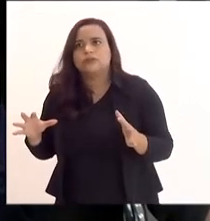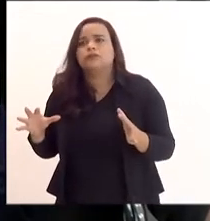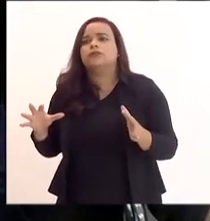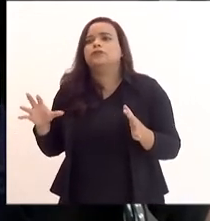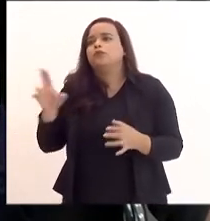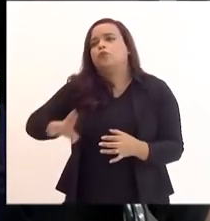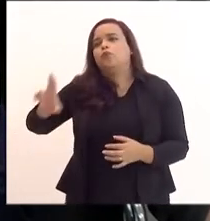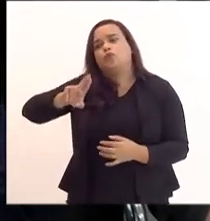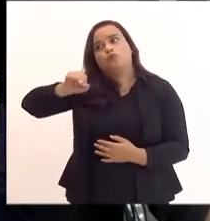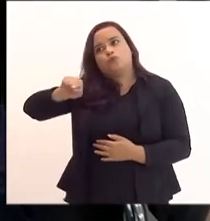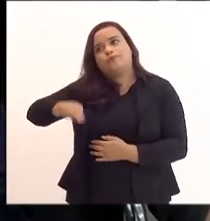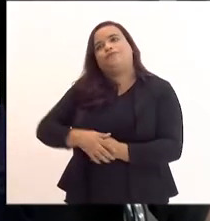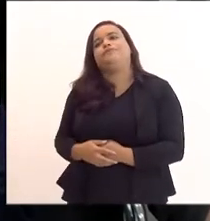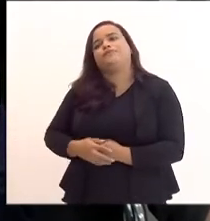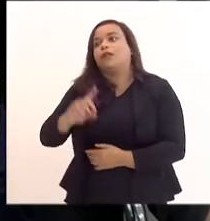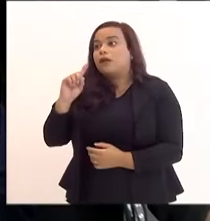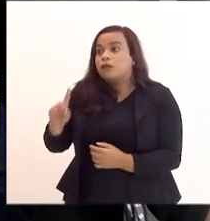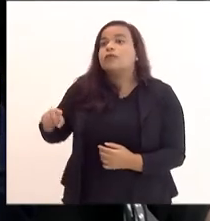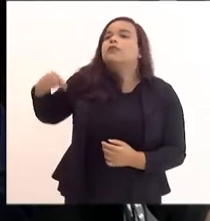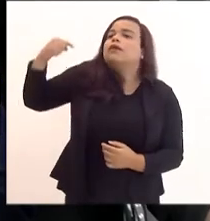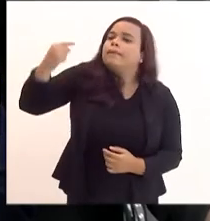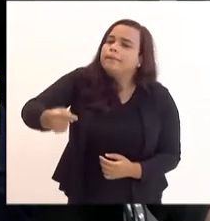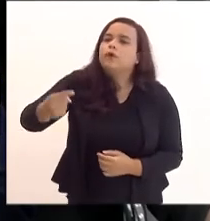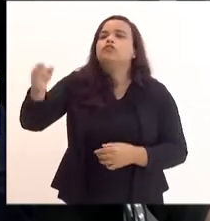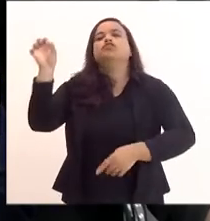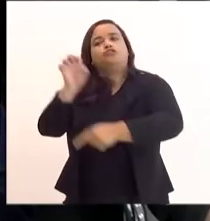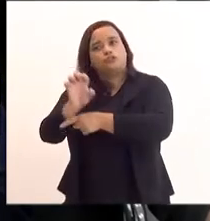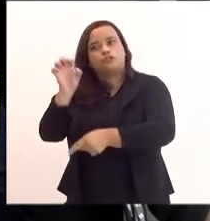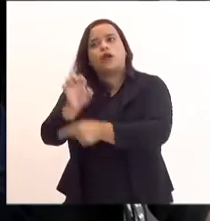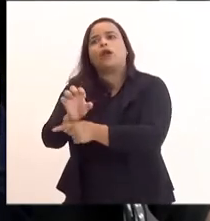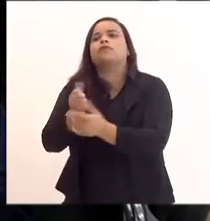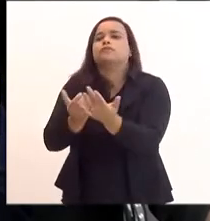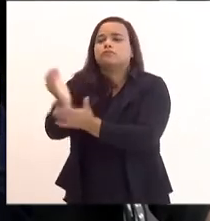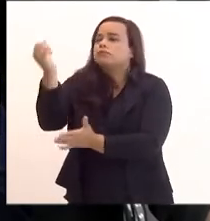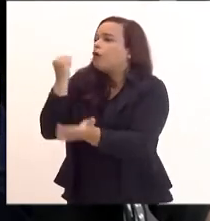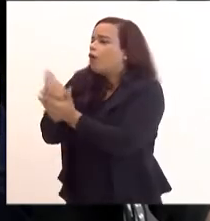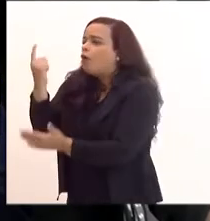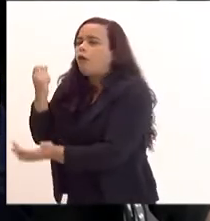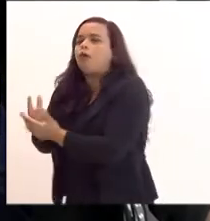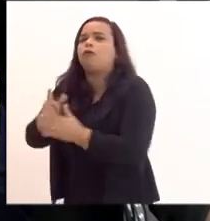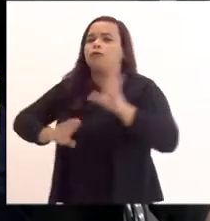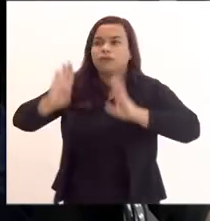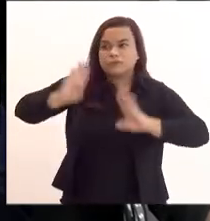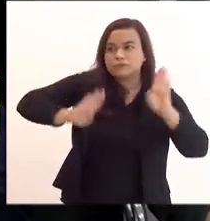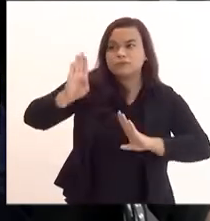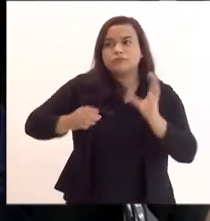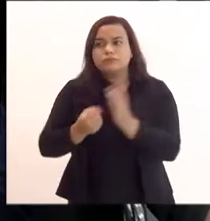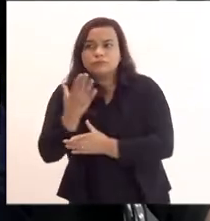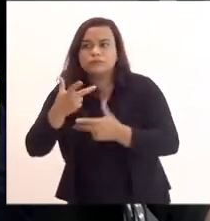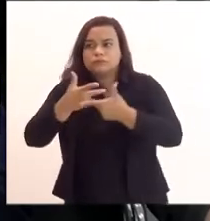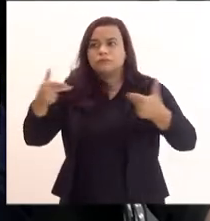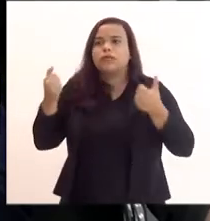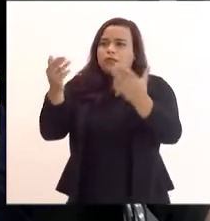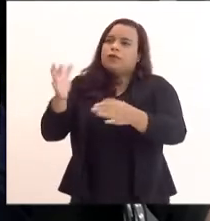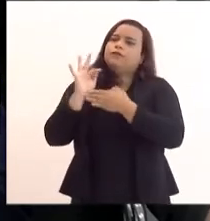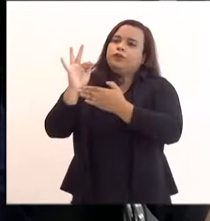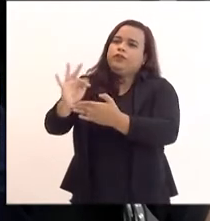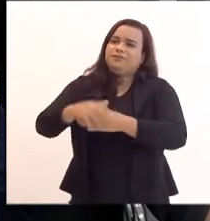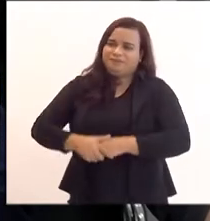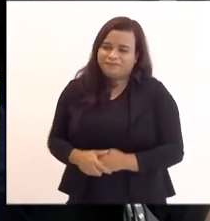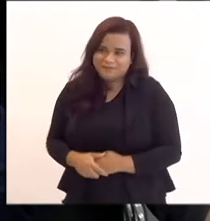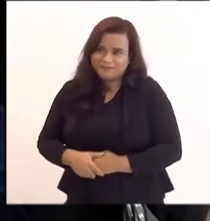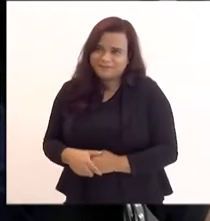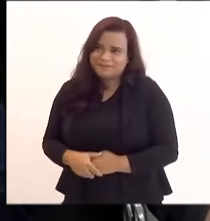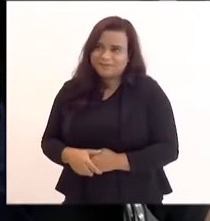aquele uso. E aí, a partir daí, o Estado passa a comprar, licita, faz o que tem que fazer para fornecer. Eu